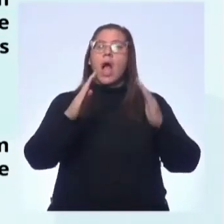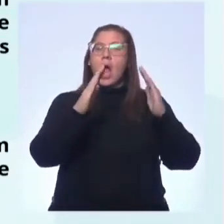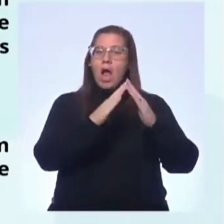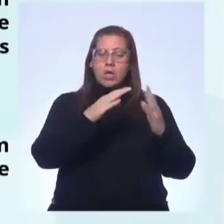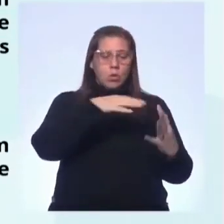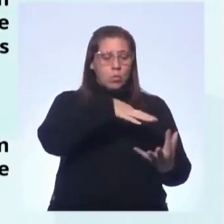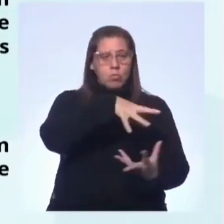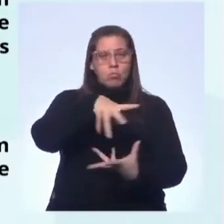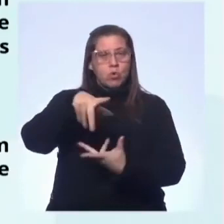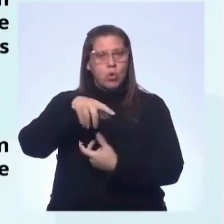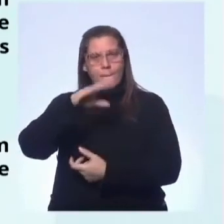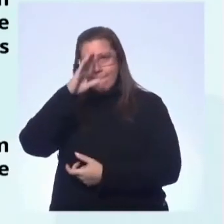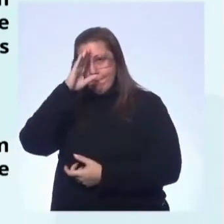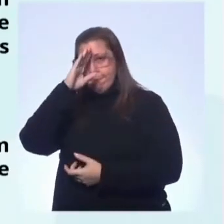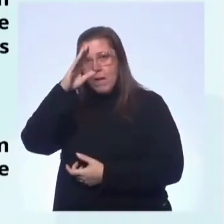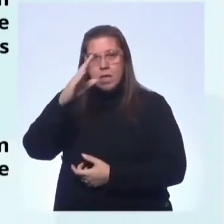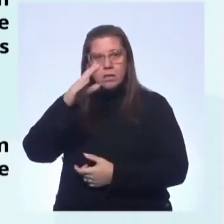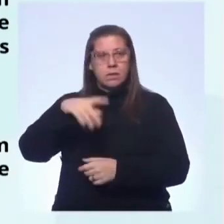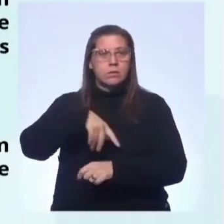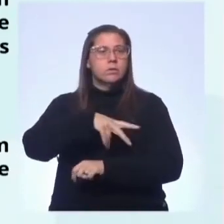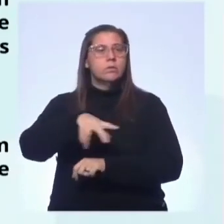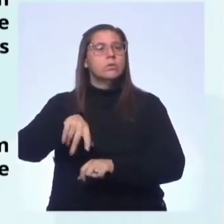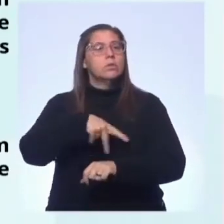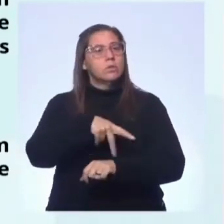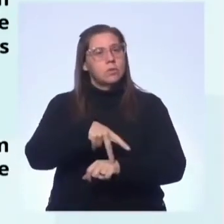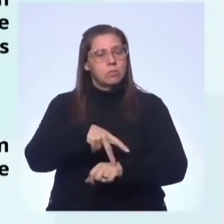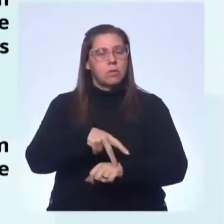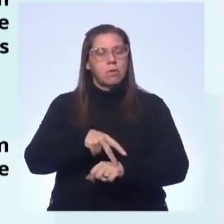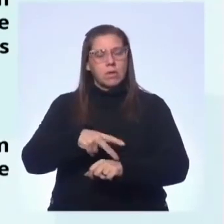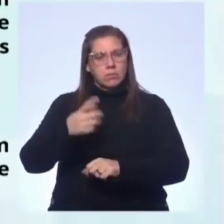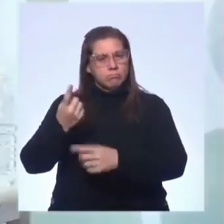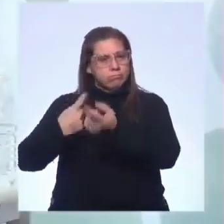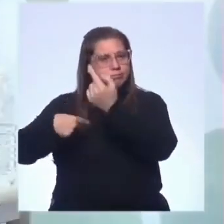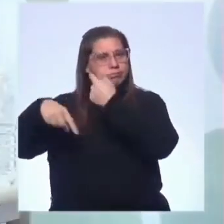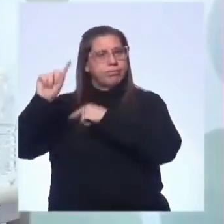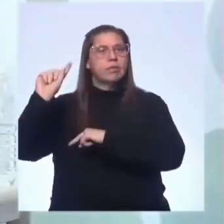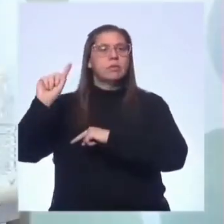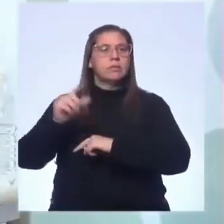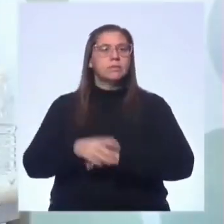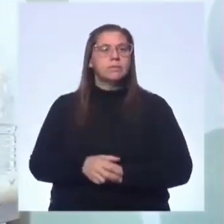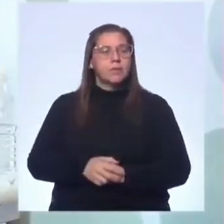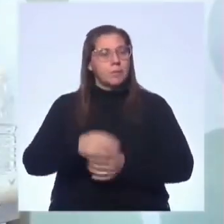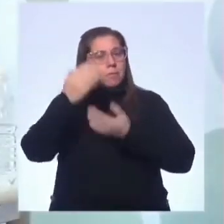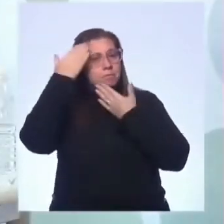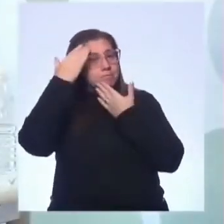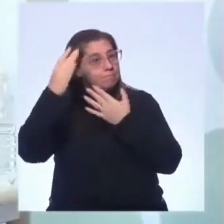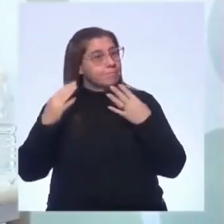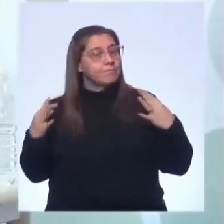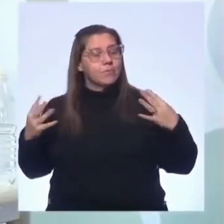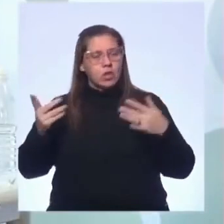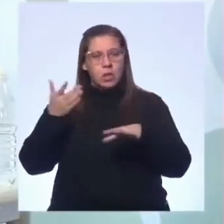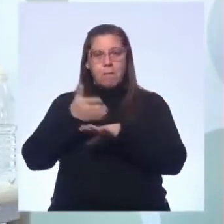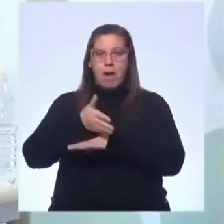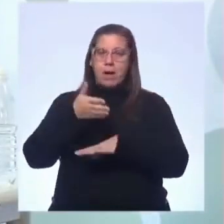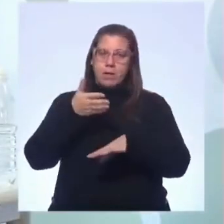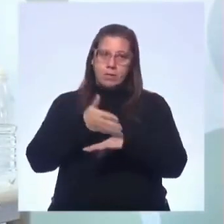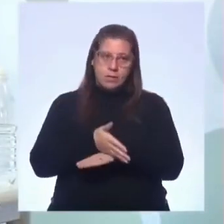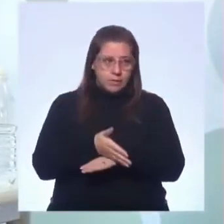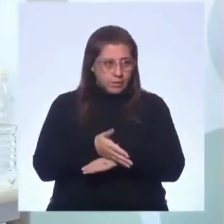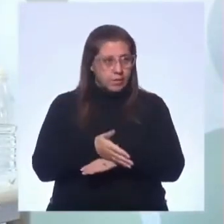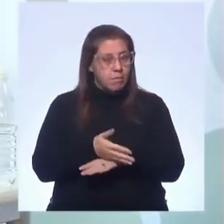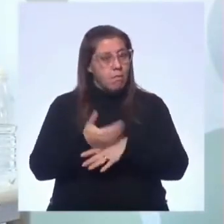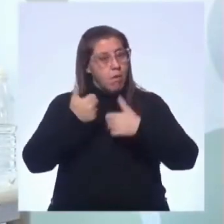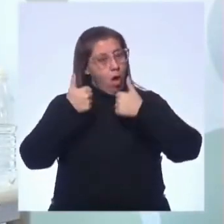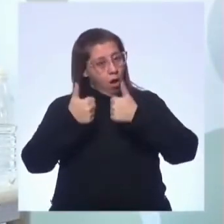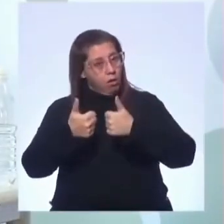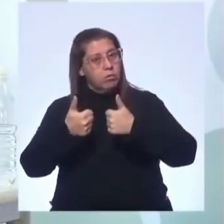no mundo, principalmente dos países em desenvolvimento, tá certo? Então eu quero agradecer a todos aí pela participação, foi muito